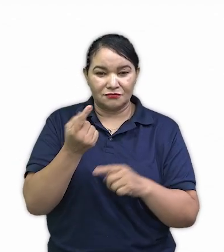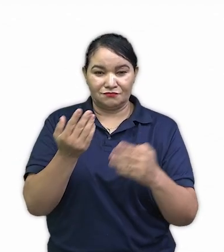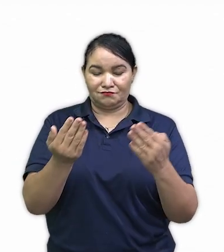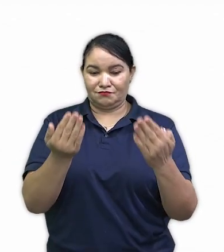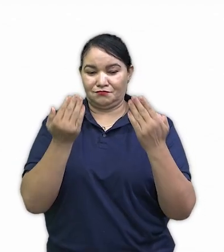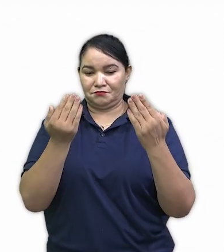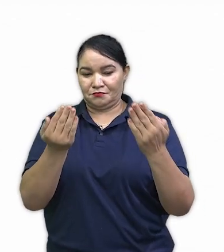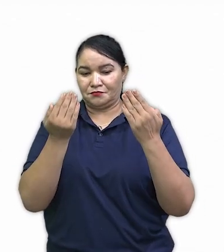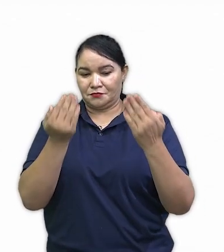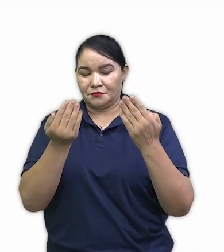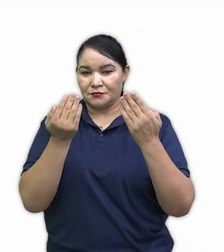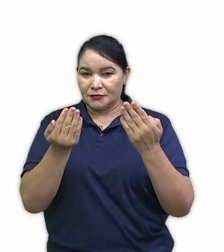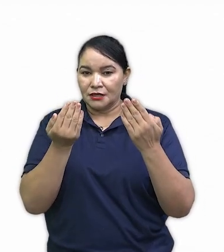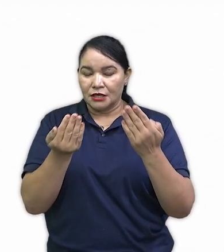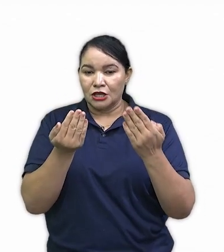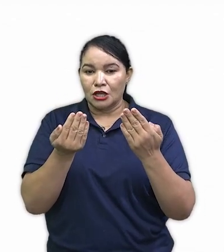com